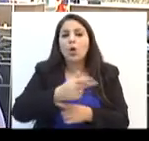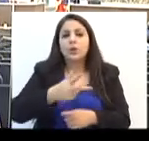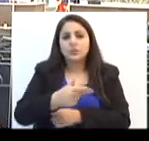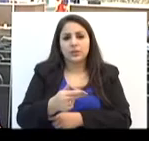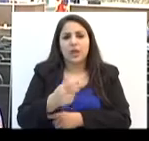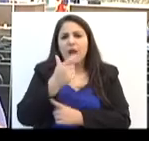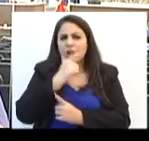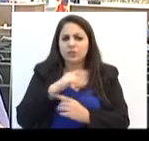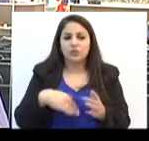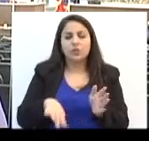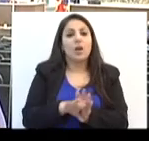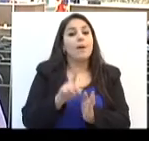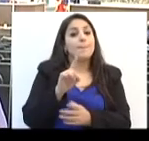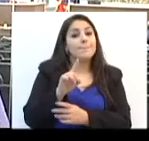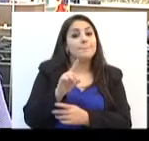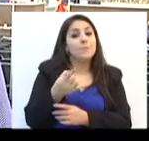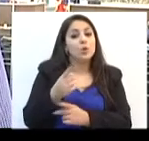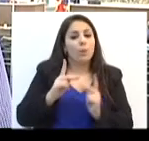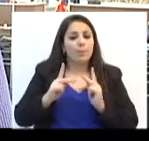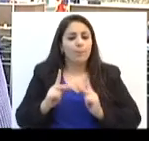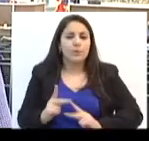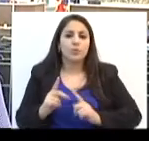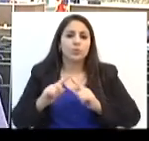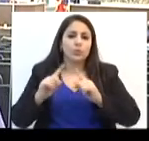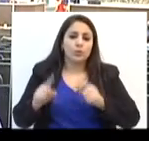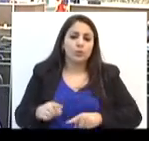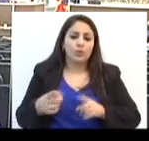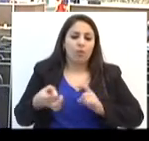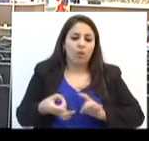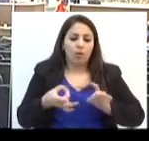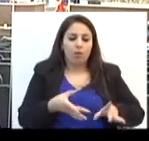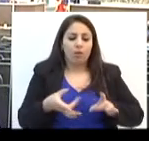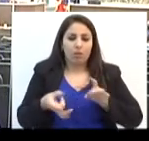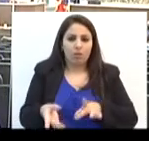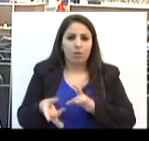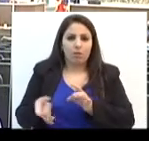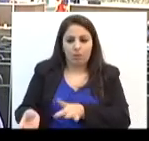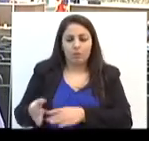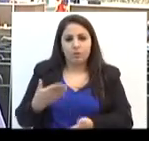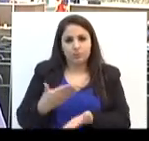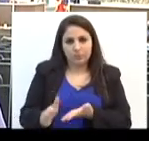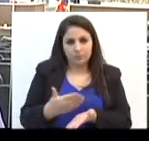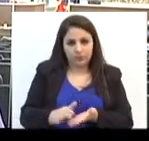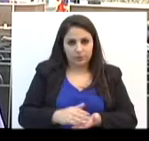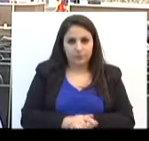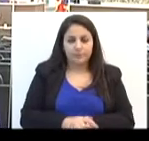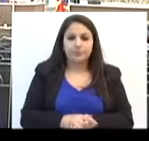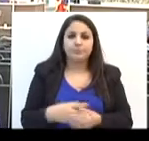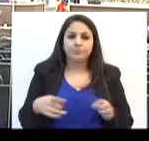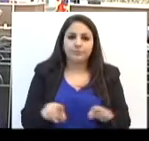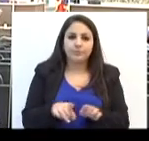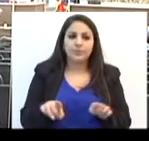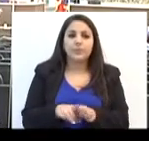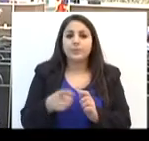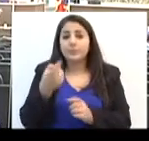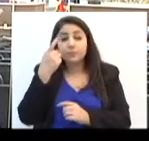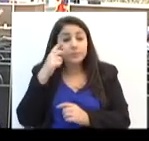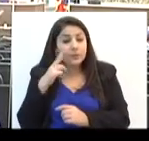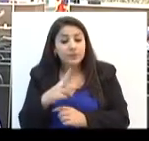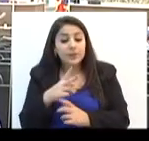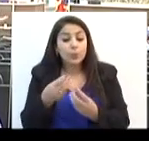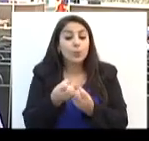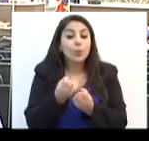torno de 1.000 pessoas, 1.000 funcionários que irão ser exonerados, considerando o tamanho deste